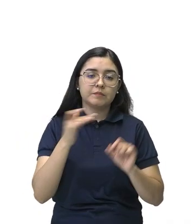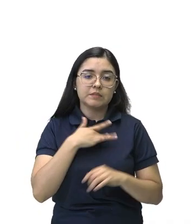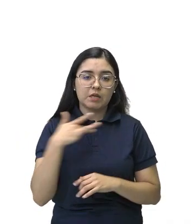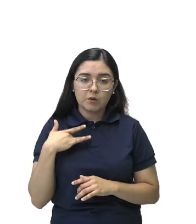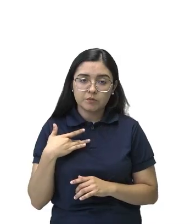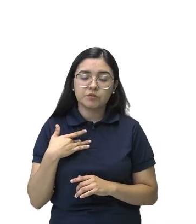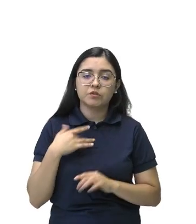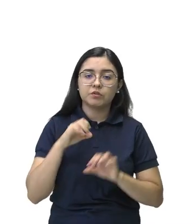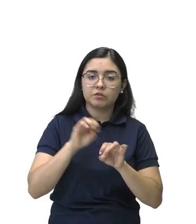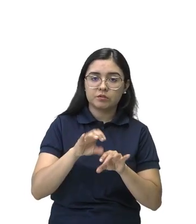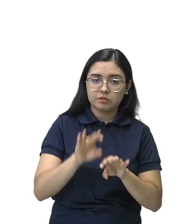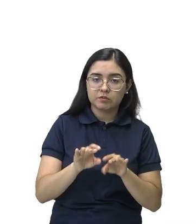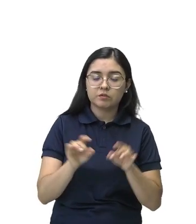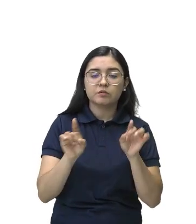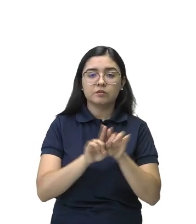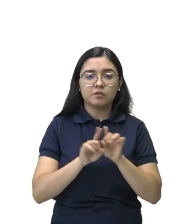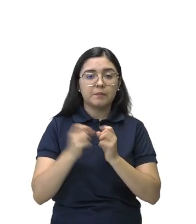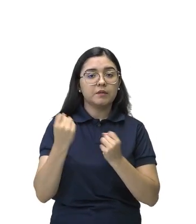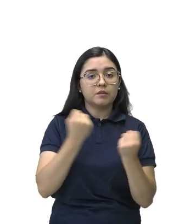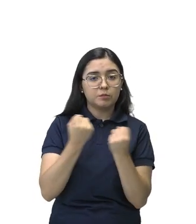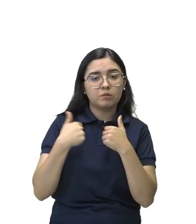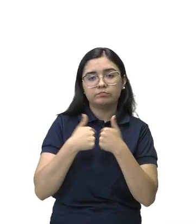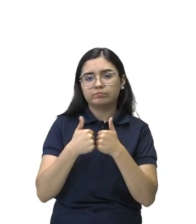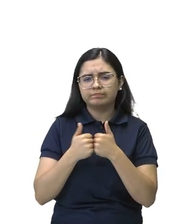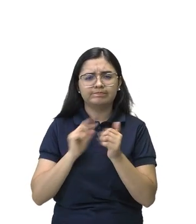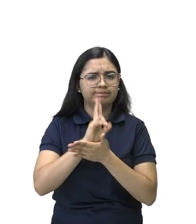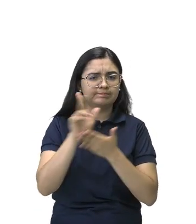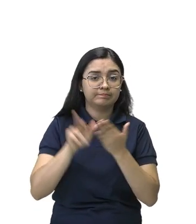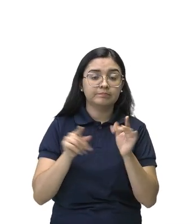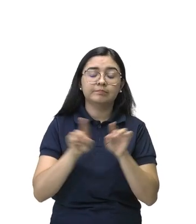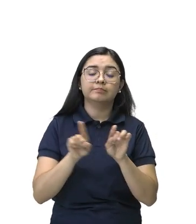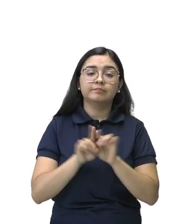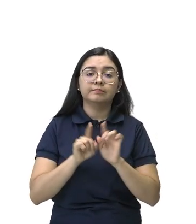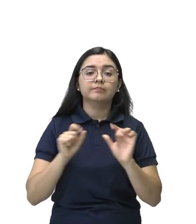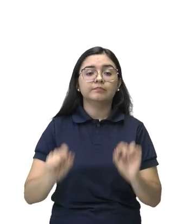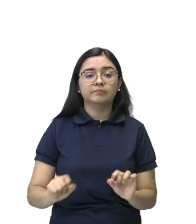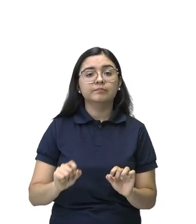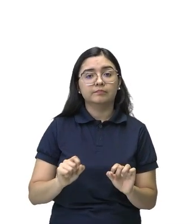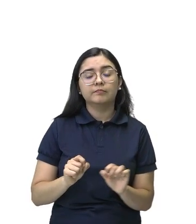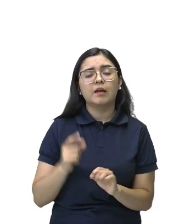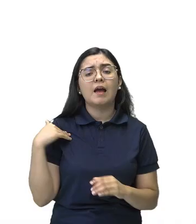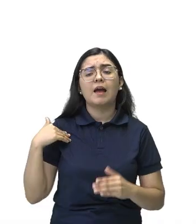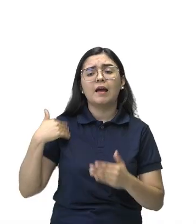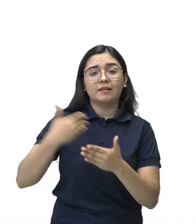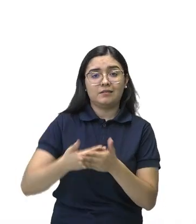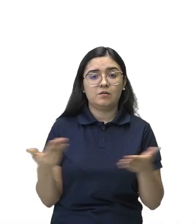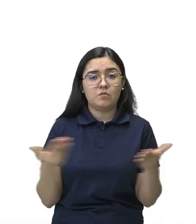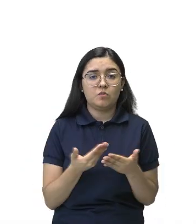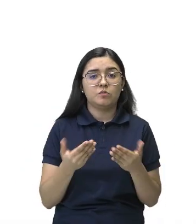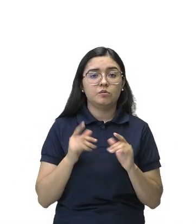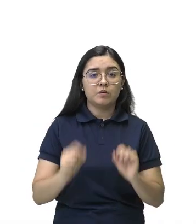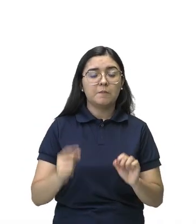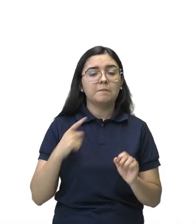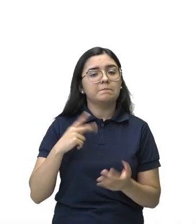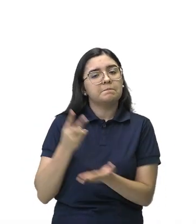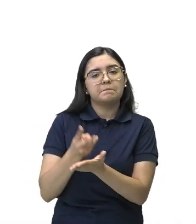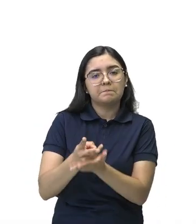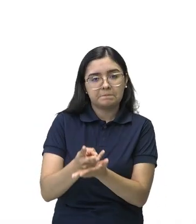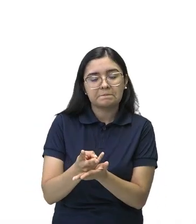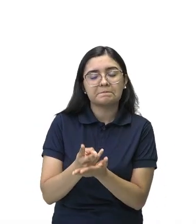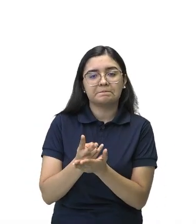saúde, educação, transporte, e muitas das quais, até nos dias atuais,